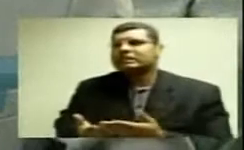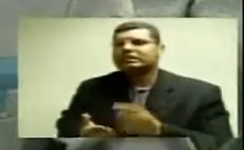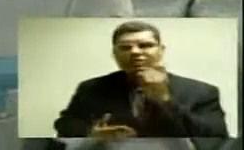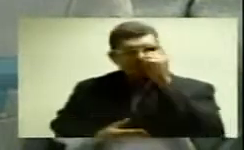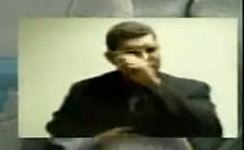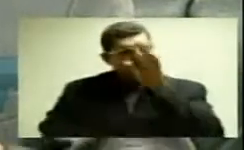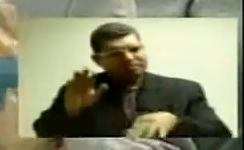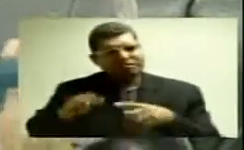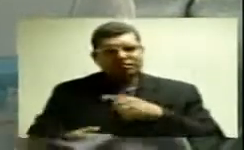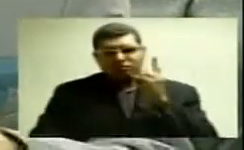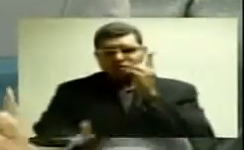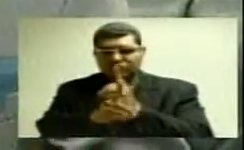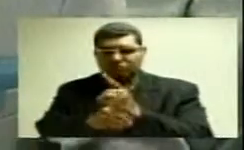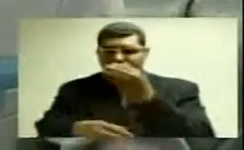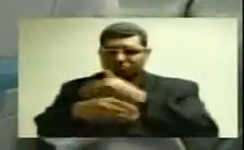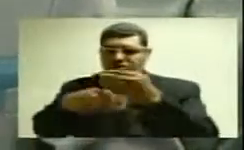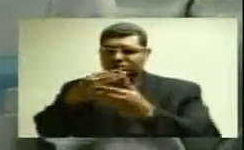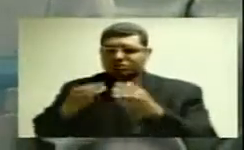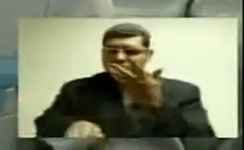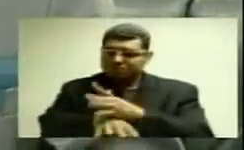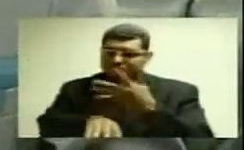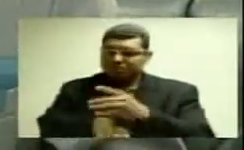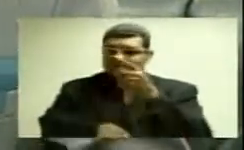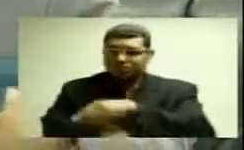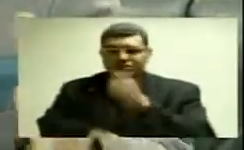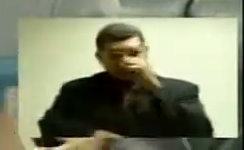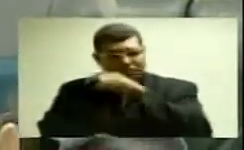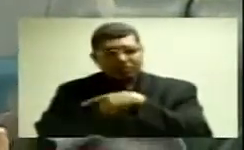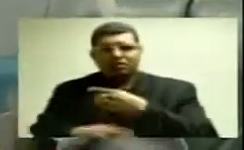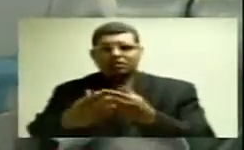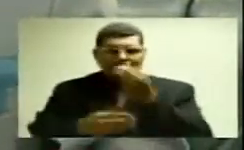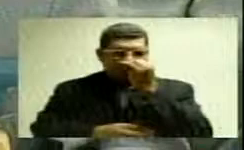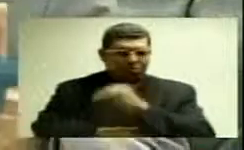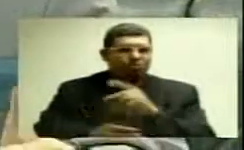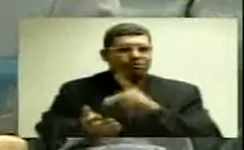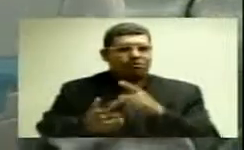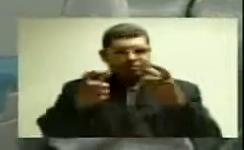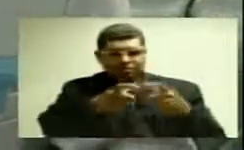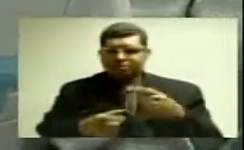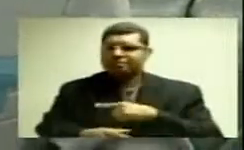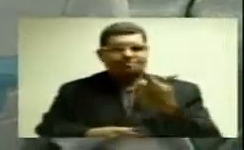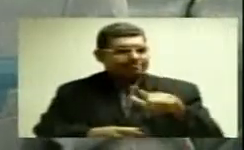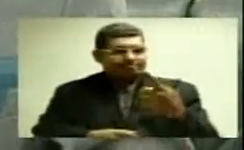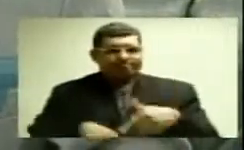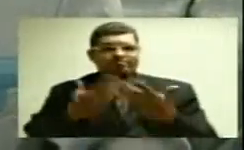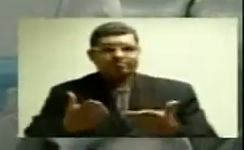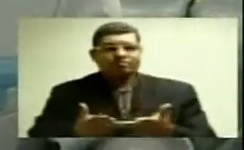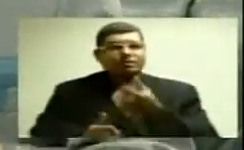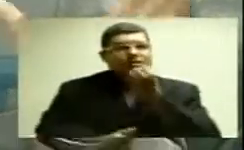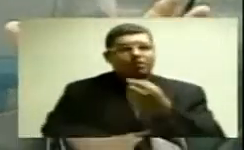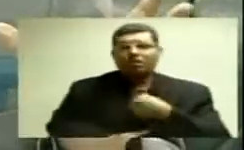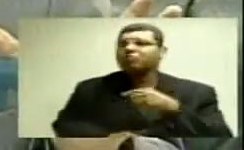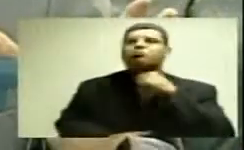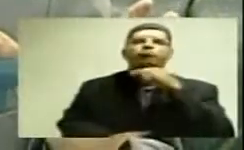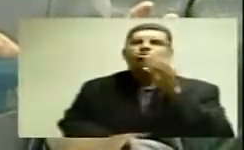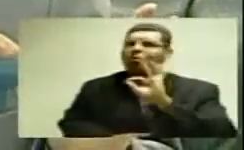muito difícil, às vezes, até encontrar essa estrutura toda funcionando lá, né? Pela estrutura precária mesmo, tem lugares que não tem. Então, eu